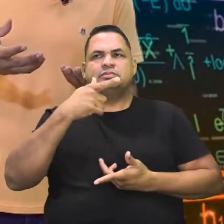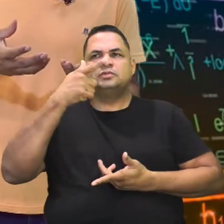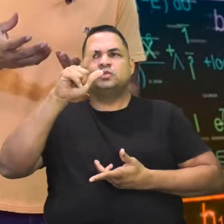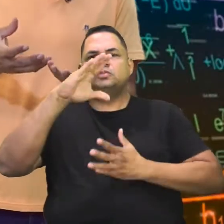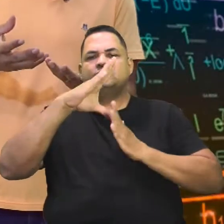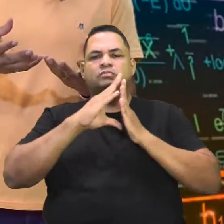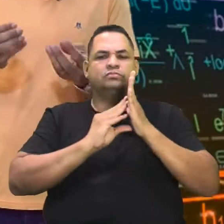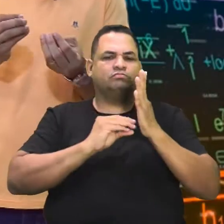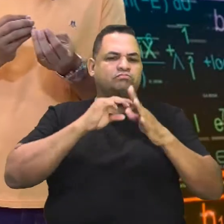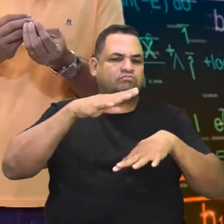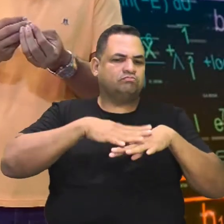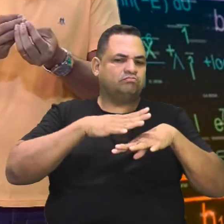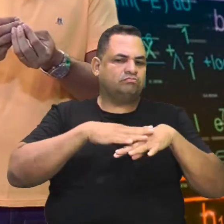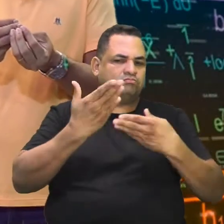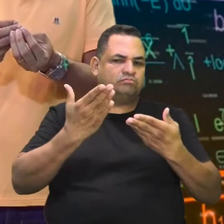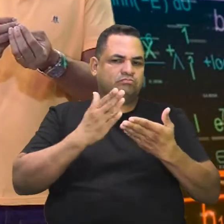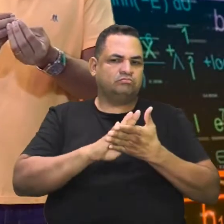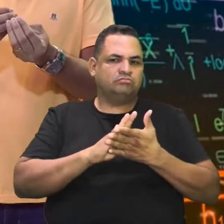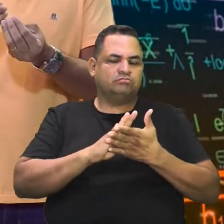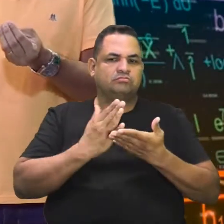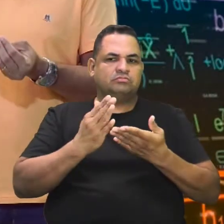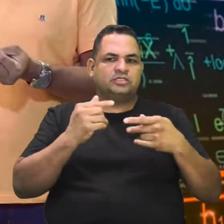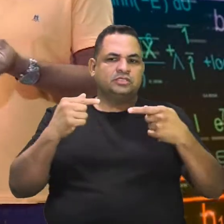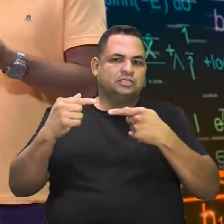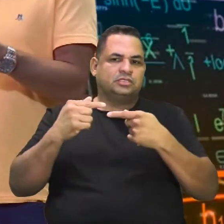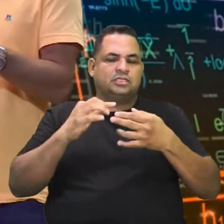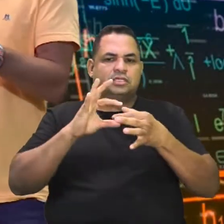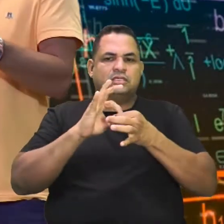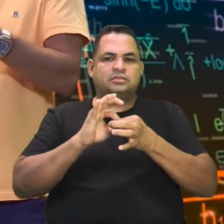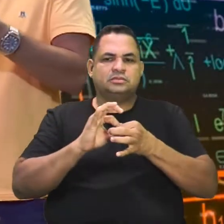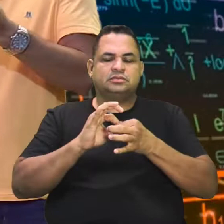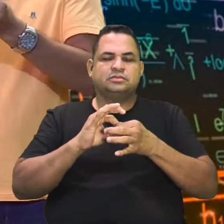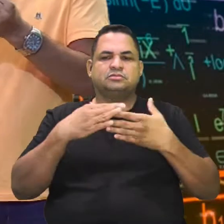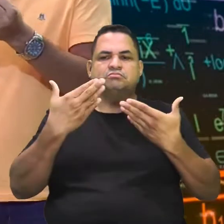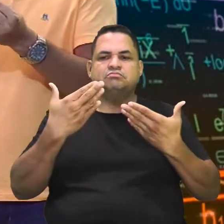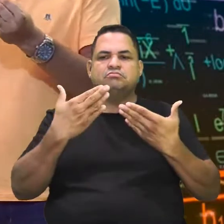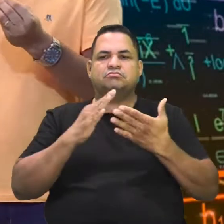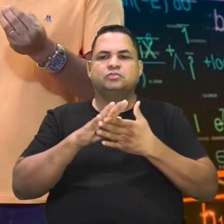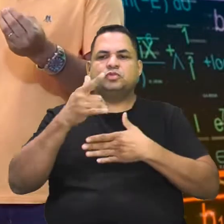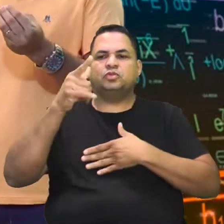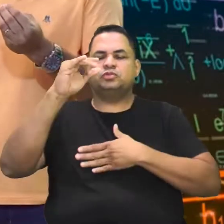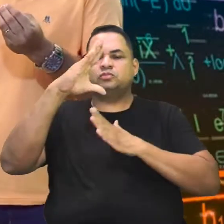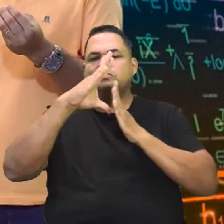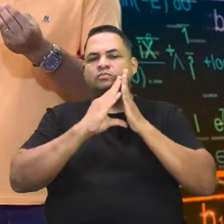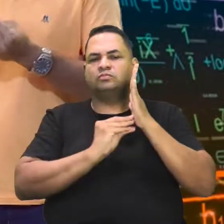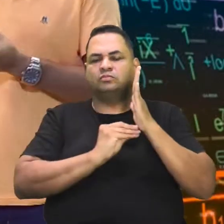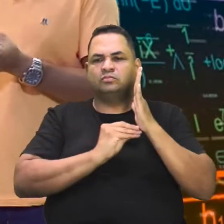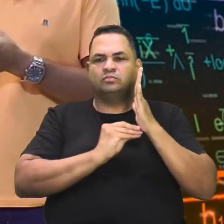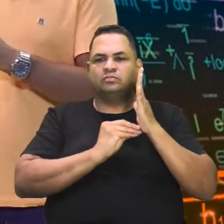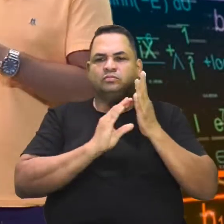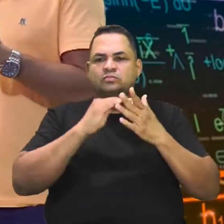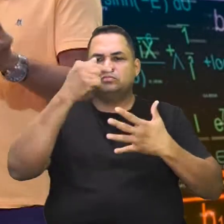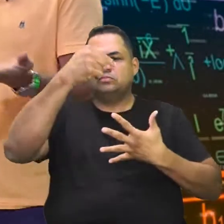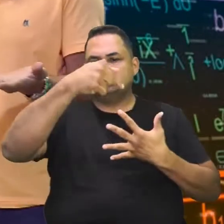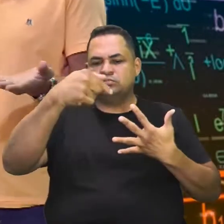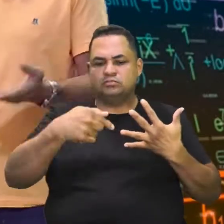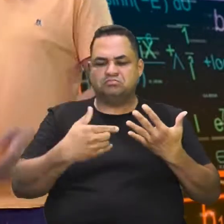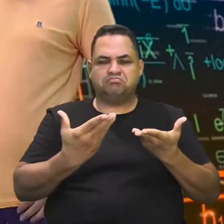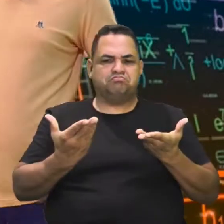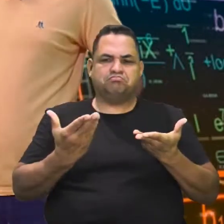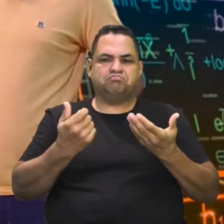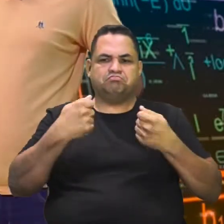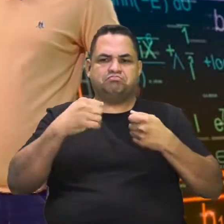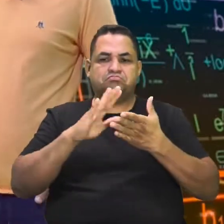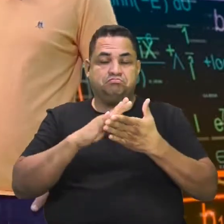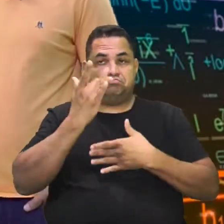outro conteúdo matemático que consiga conectar? Porque se nós conseguirmos fazer a conexão com outros conteúdos, pode ser que fique mais fácil.